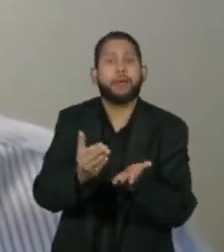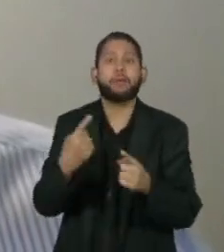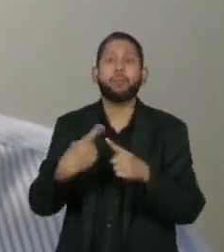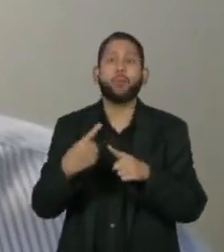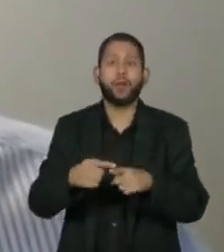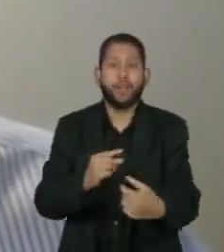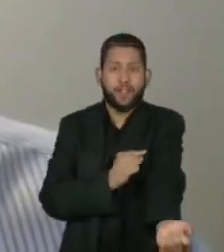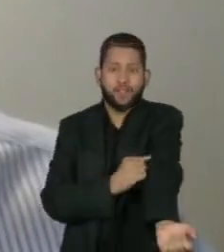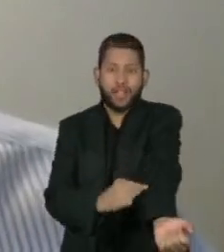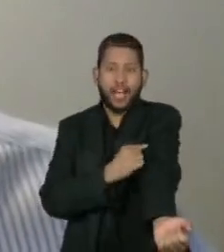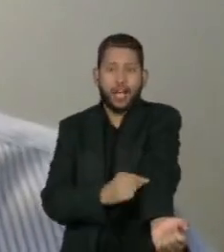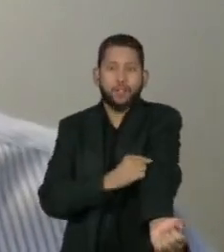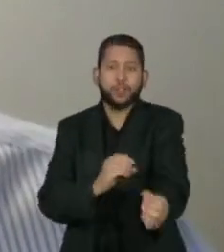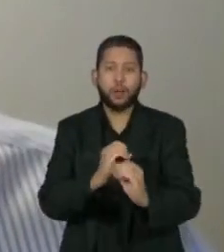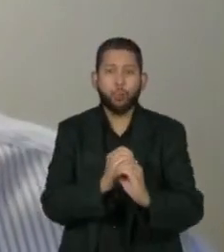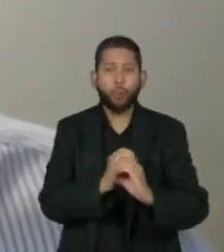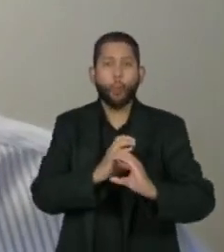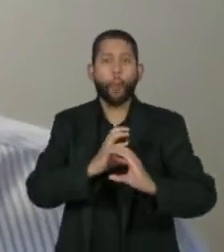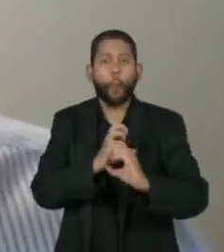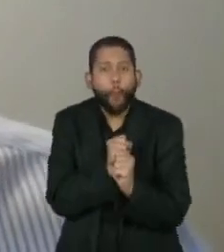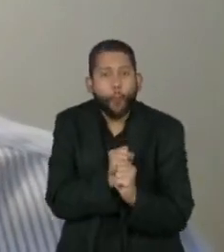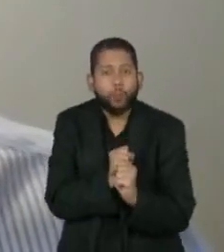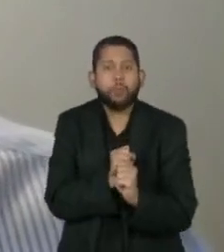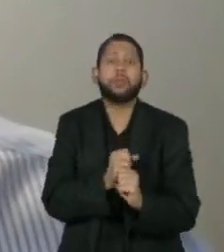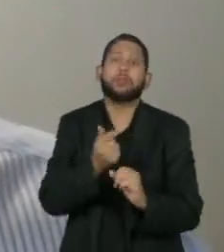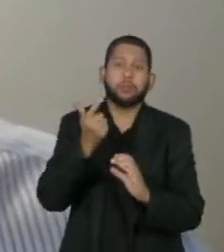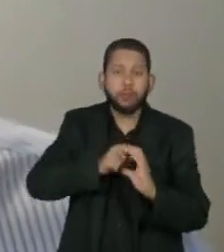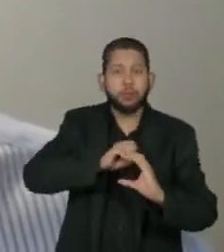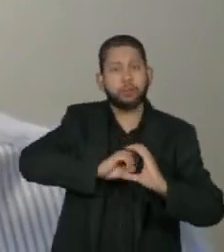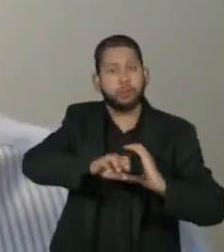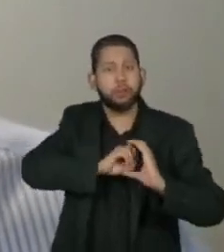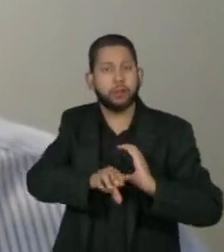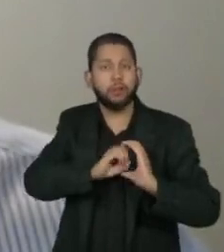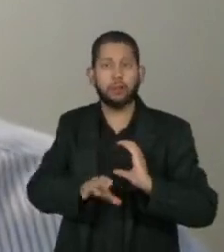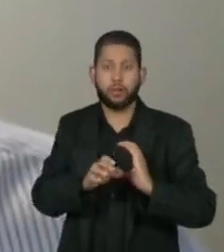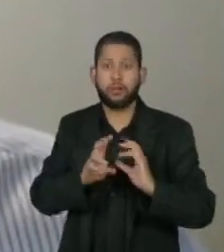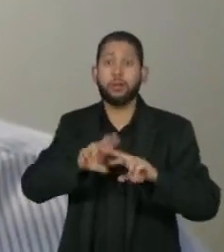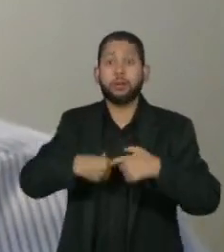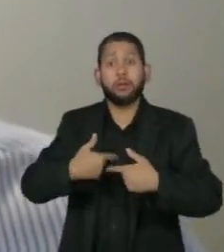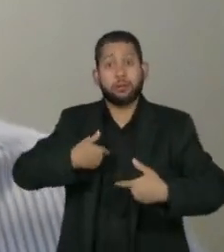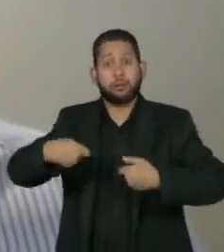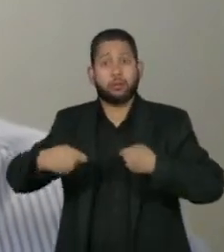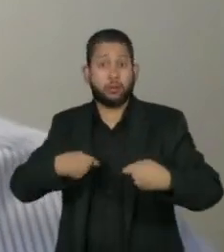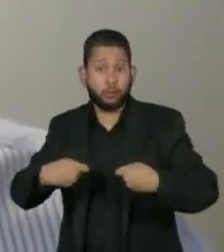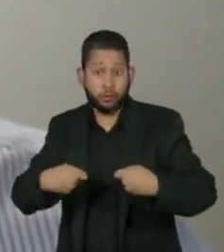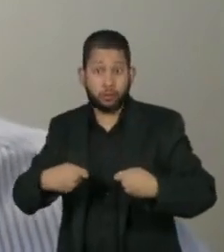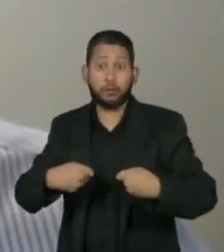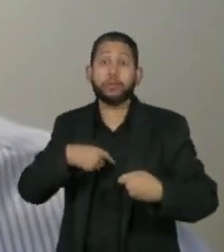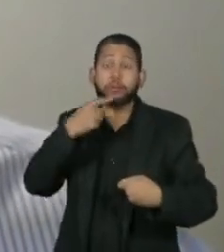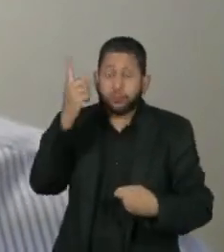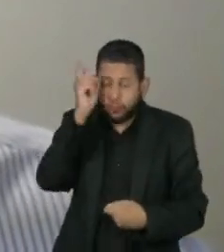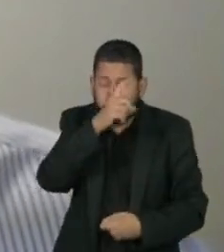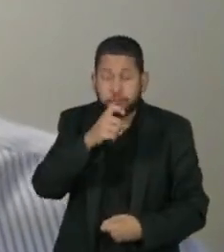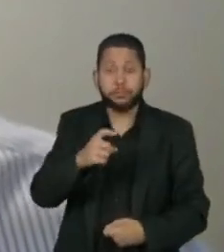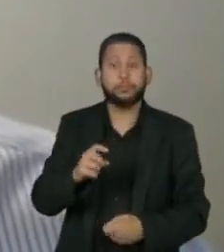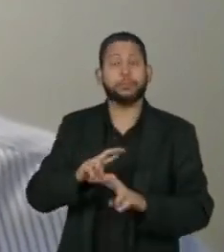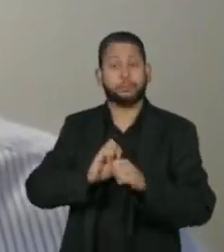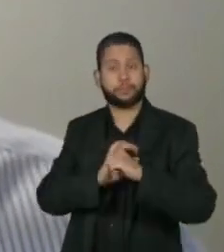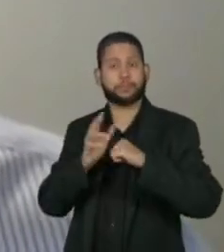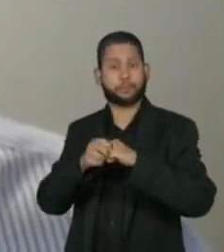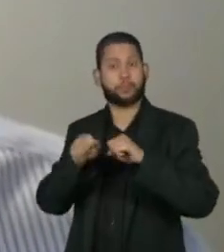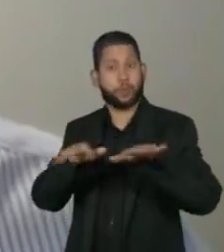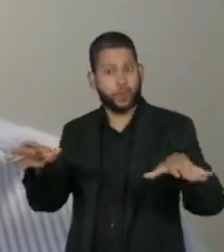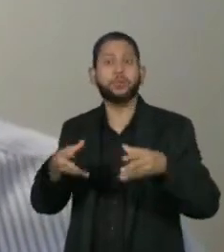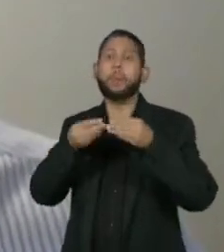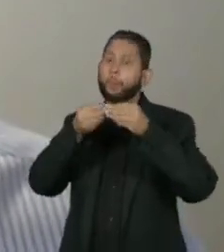vasos, e também de aumentar a chance de descontrolar essa hipertensão. Então, o impacto do COVID teve